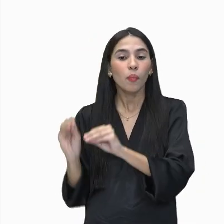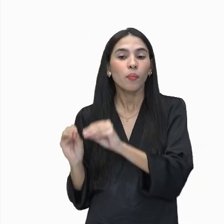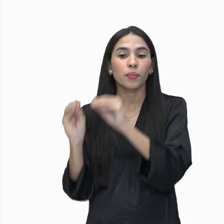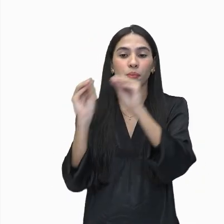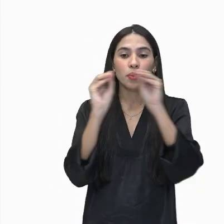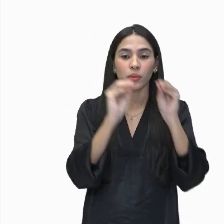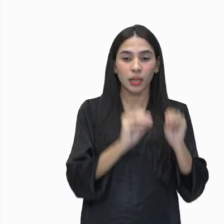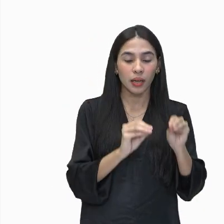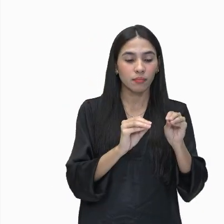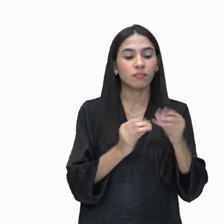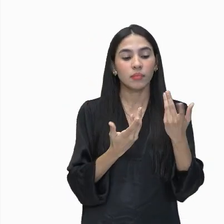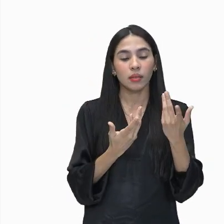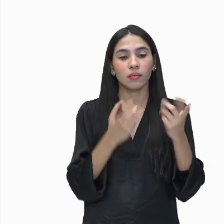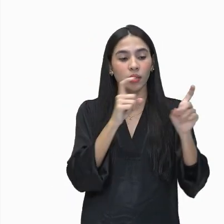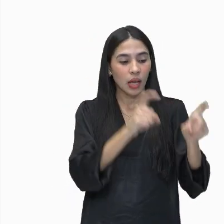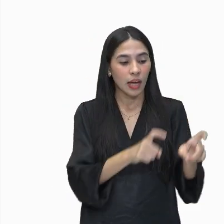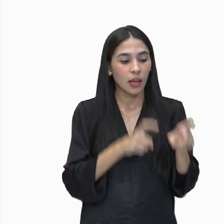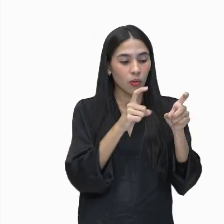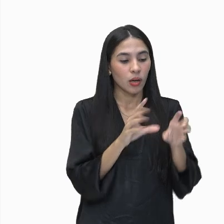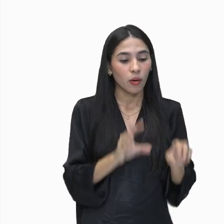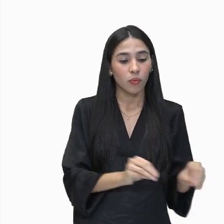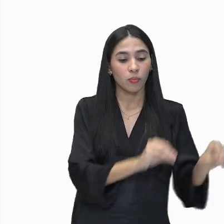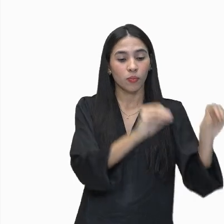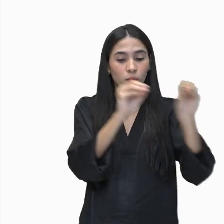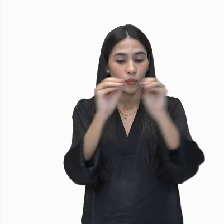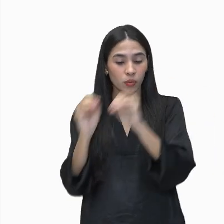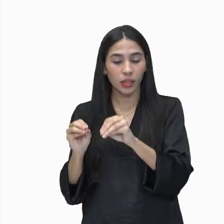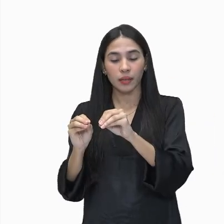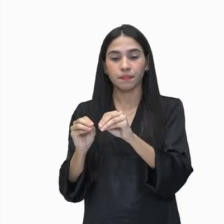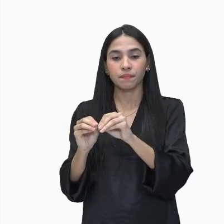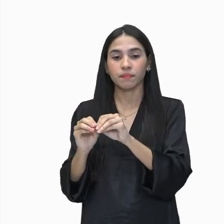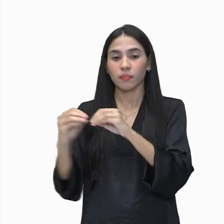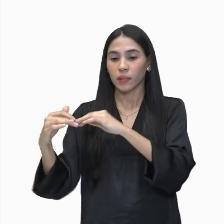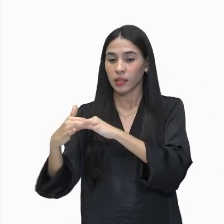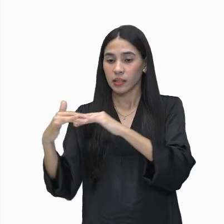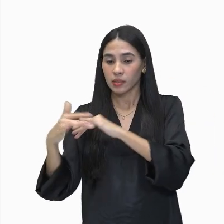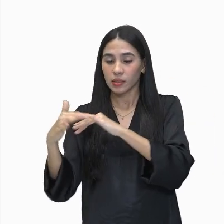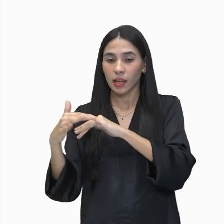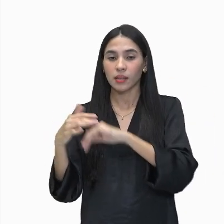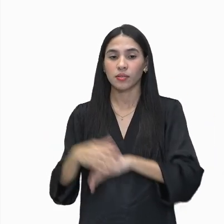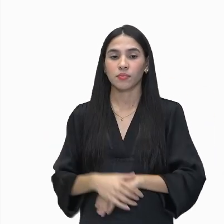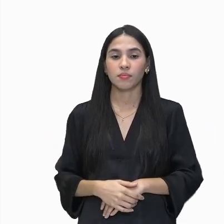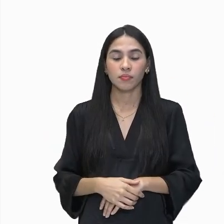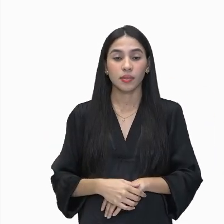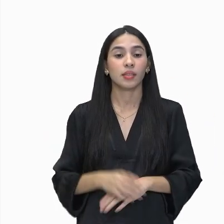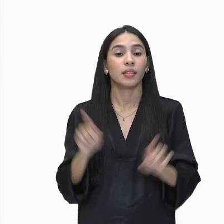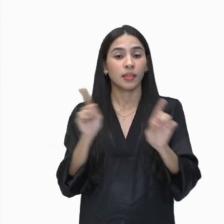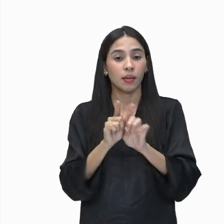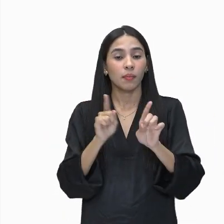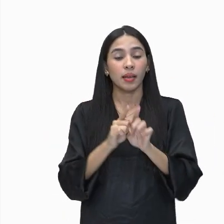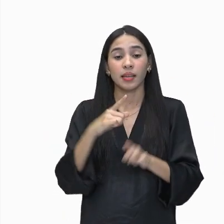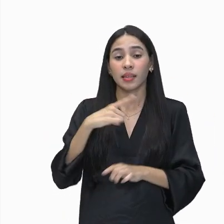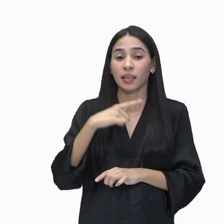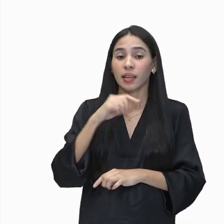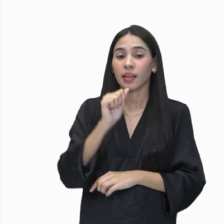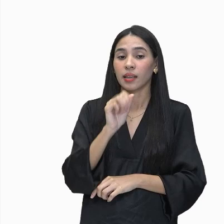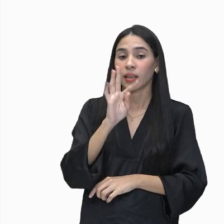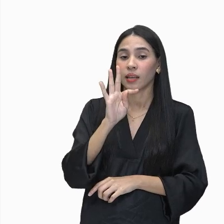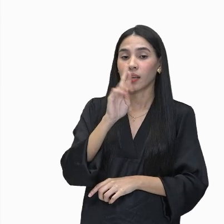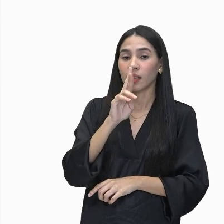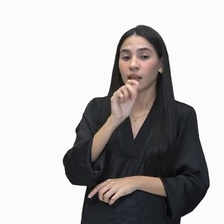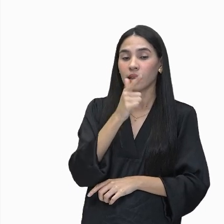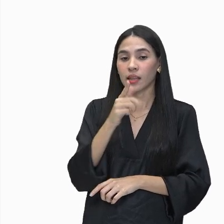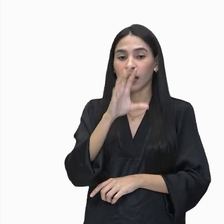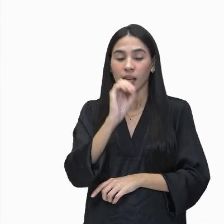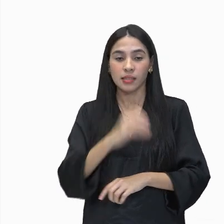das áreas rurais em direção às áreas urbanas. E aí nós temos também um fator de atração dessa força de